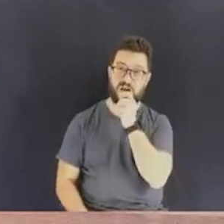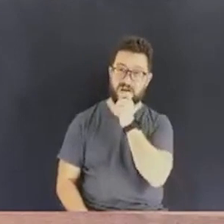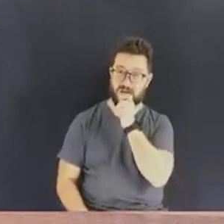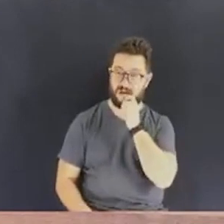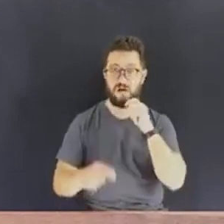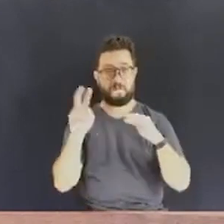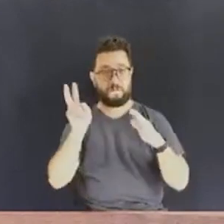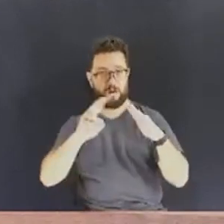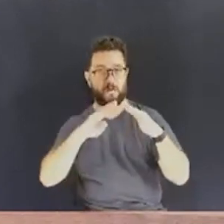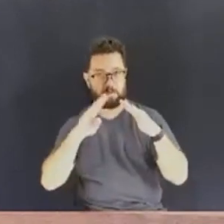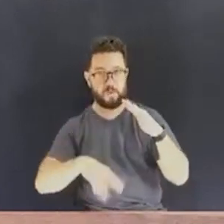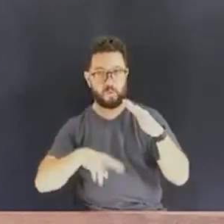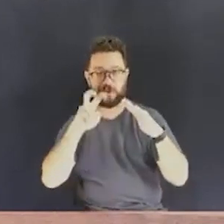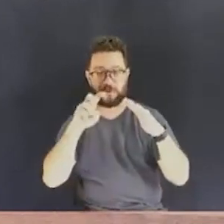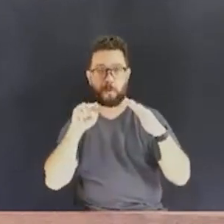abaixo.